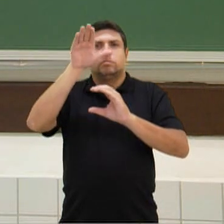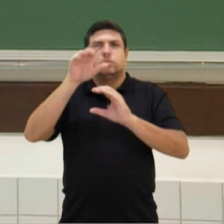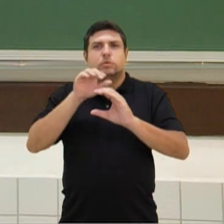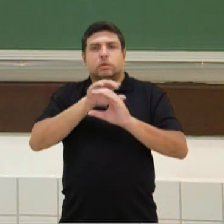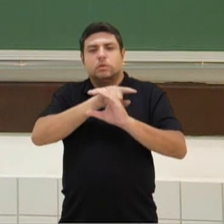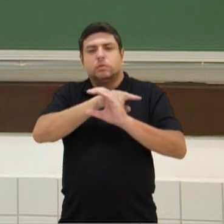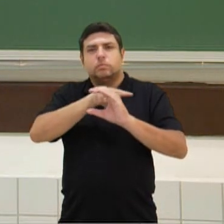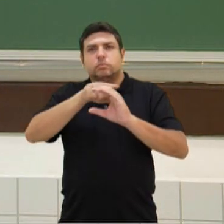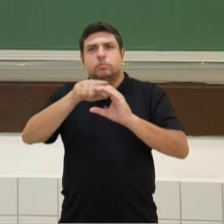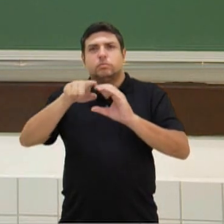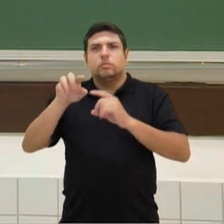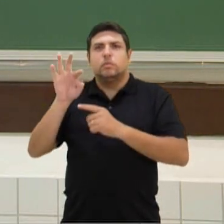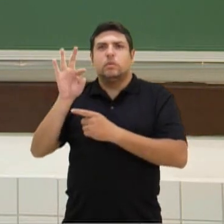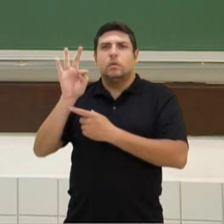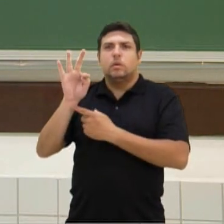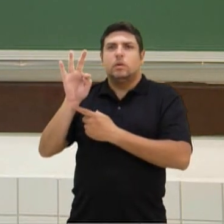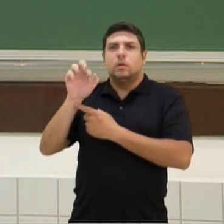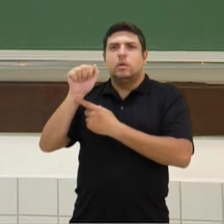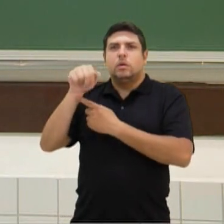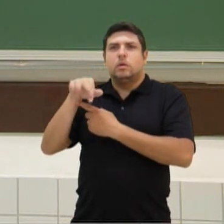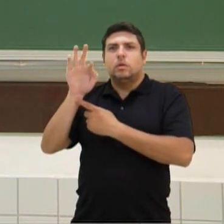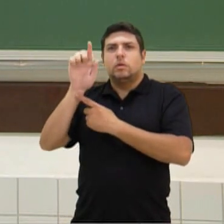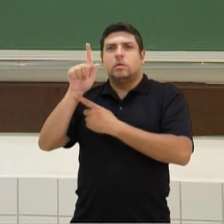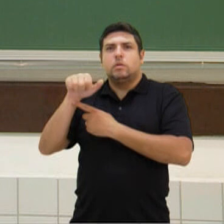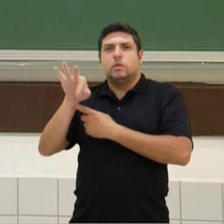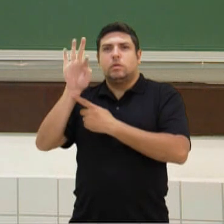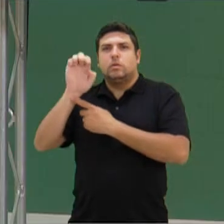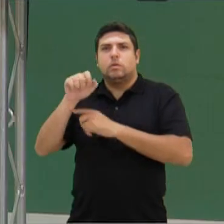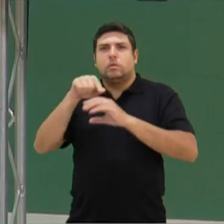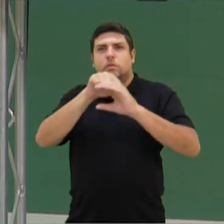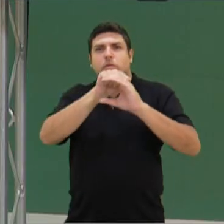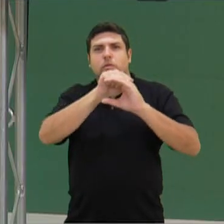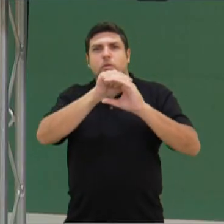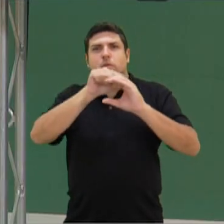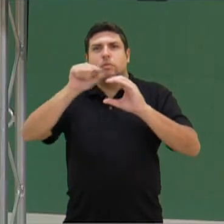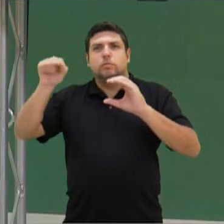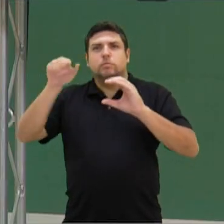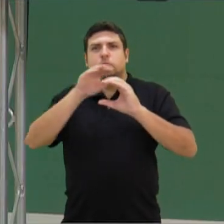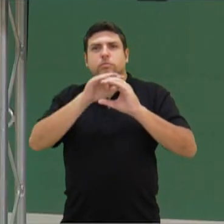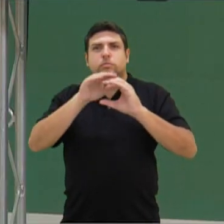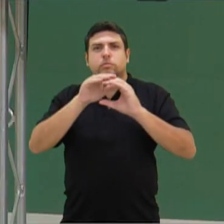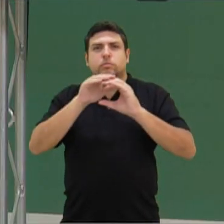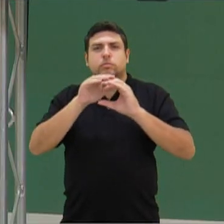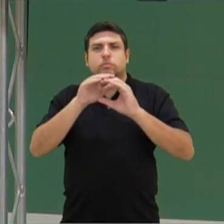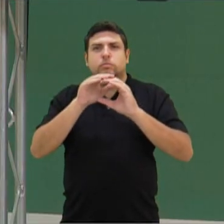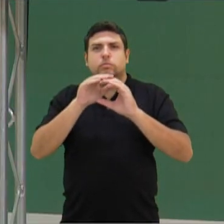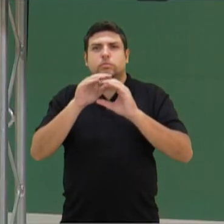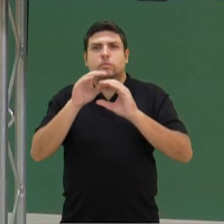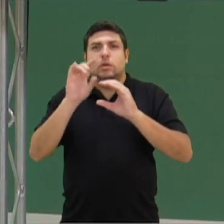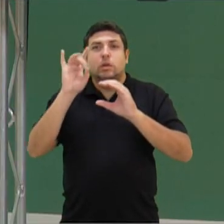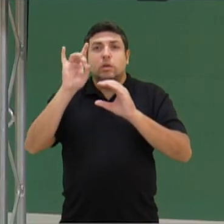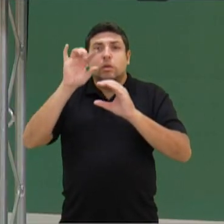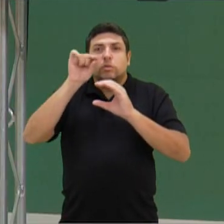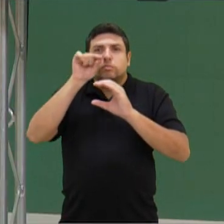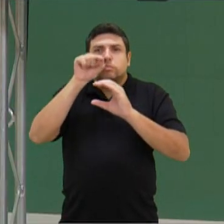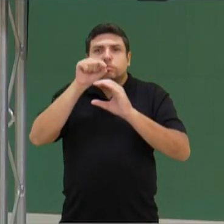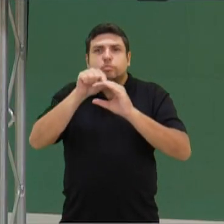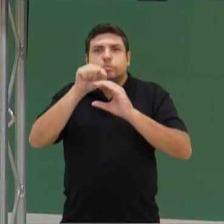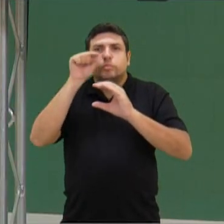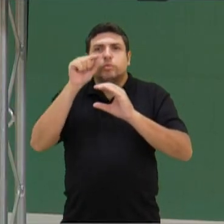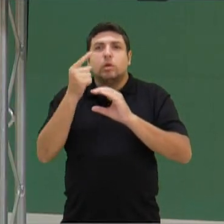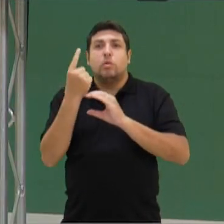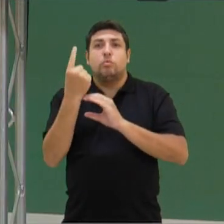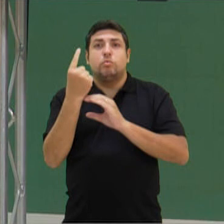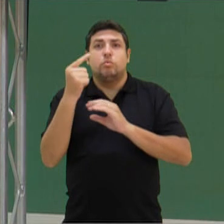Isso é a tangenciou, ele passou ao ladinho, grudadinho, ela tem um único ponto em comum, um único